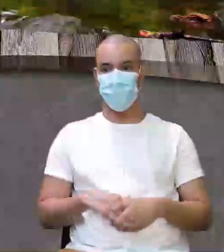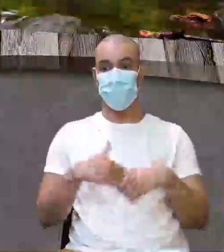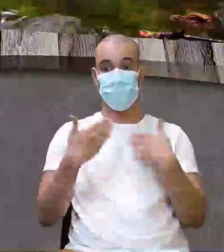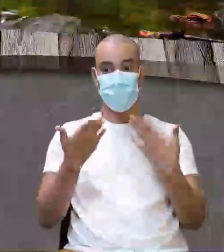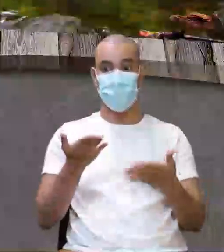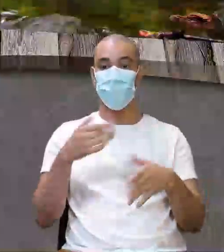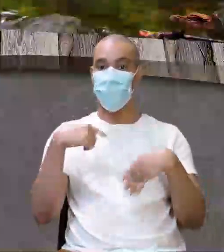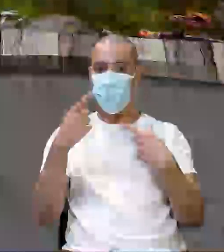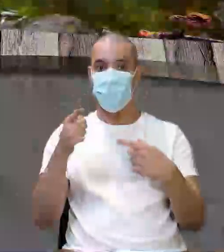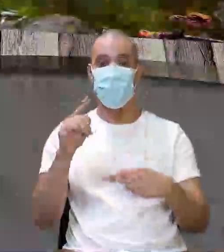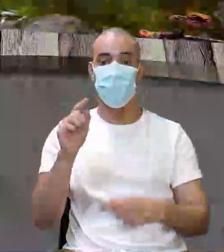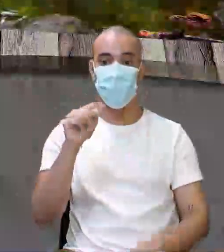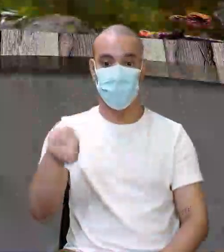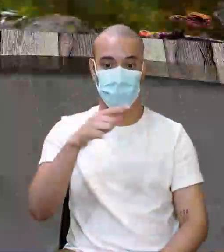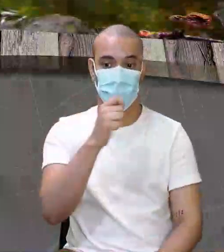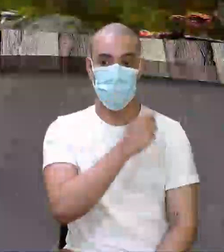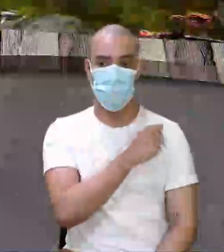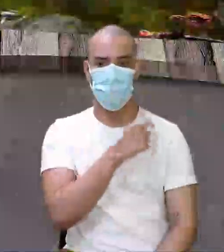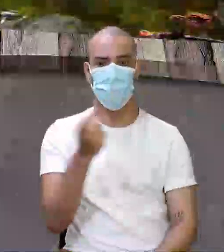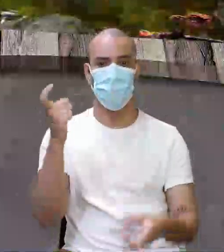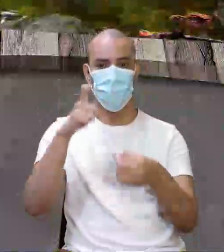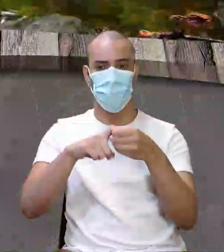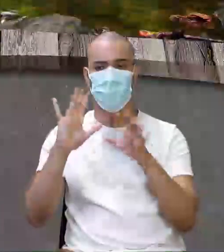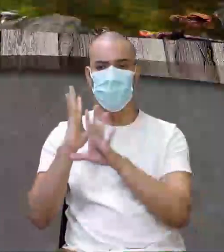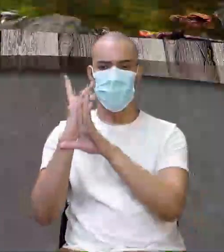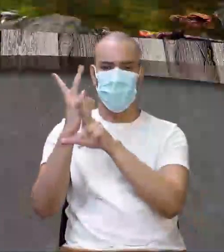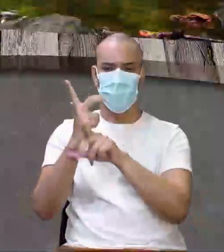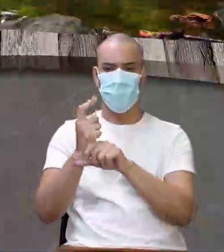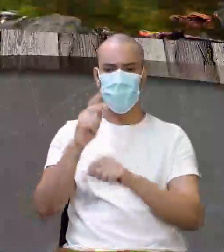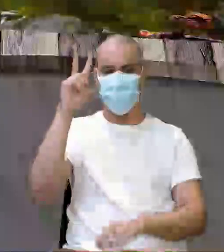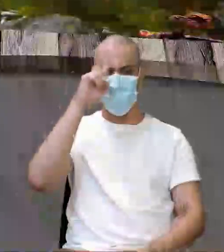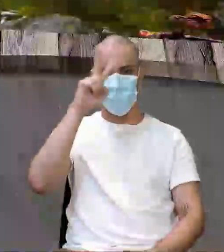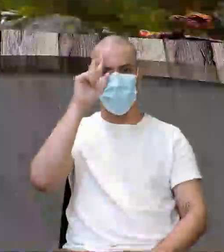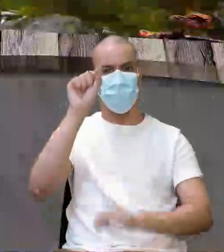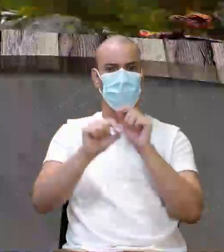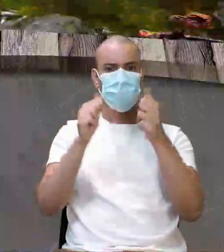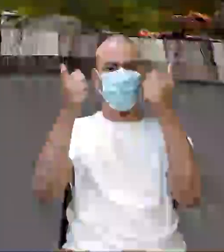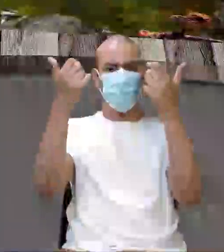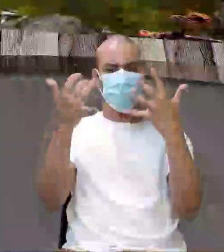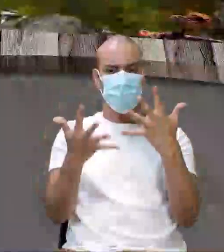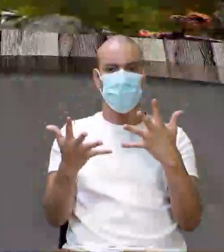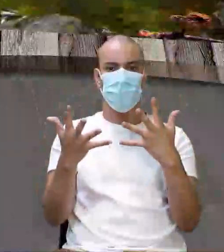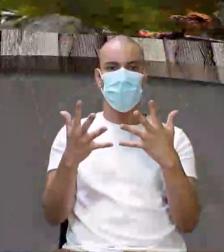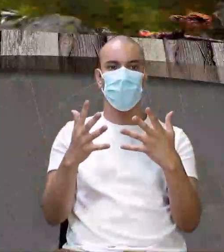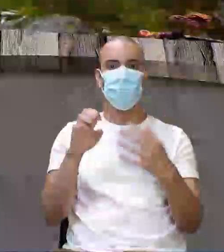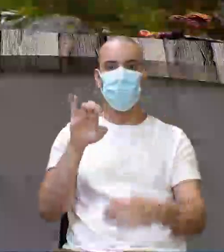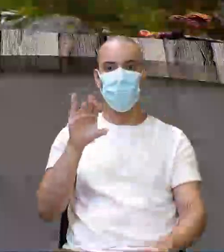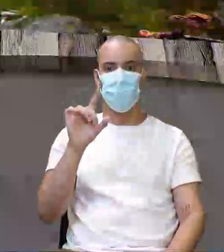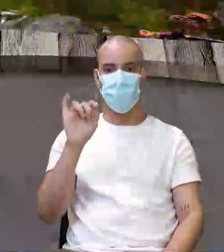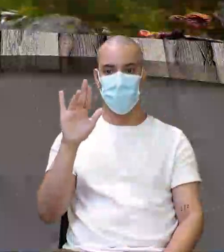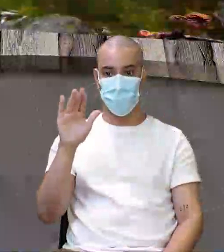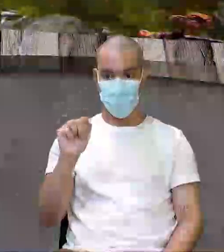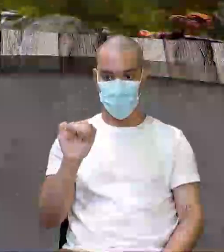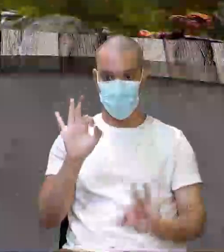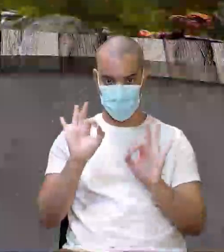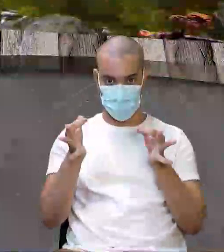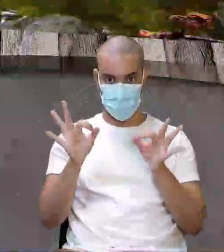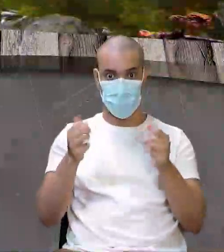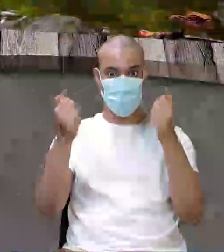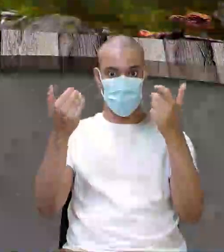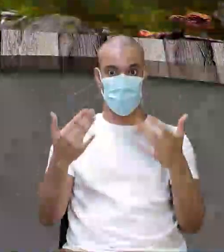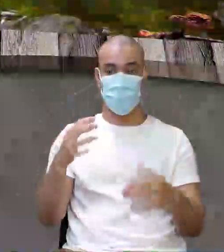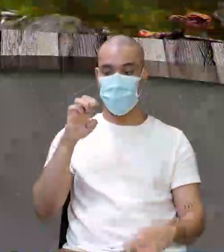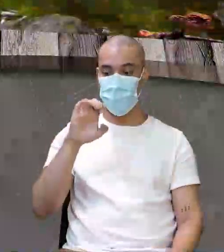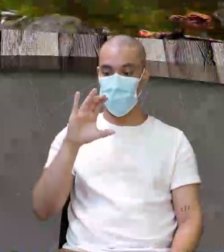É isso aí, meus alunos. Agora voltando para a nossa revisão, lembrando que a gente falou hoje sobre ecologia. Esse